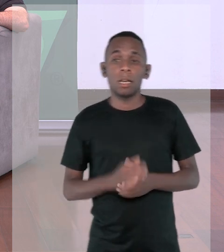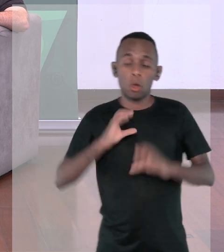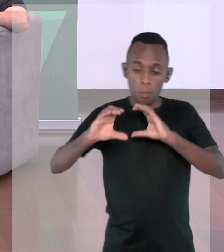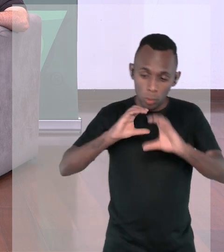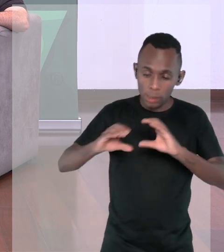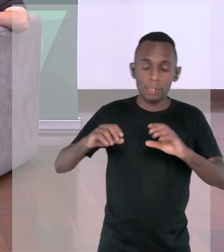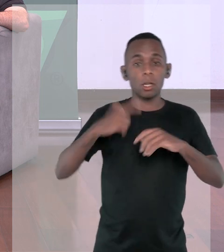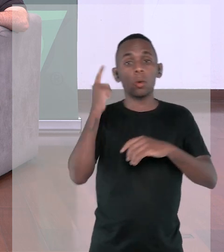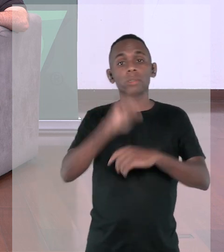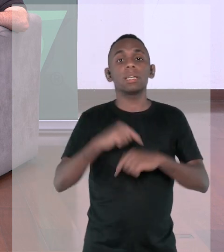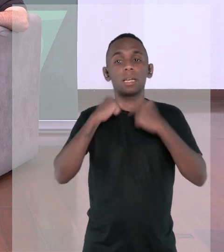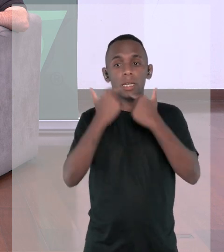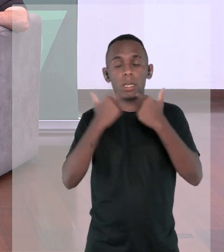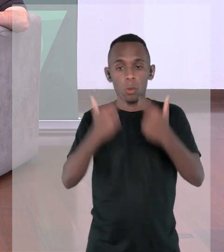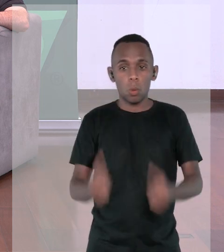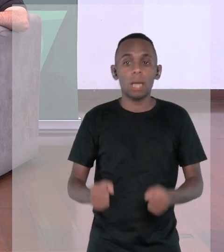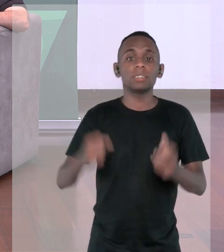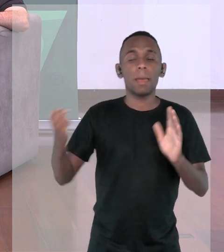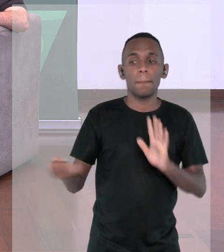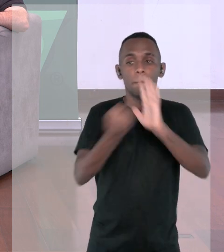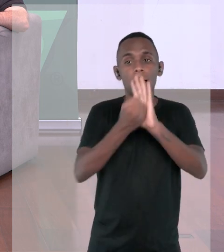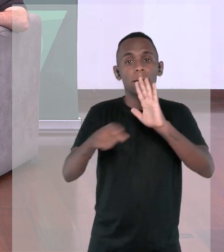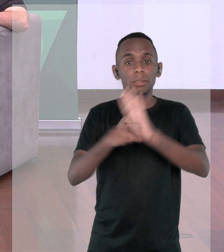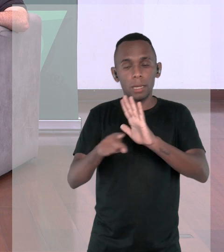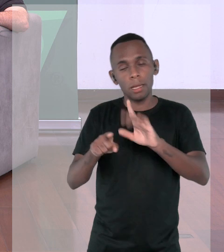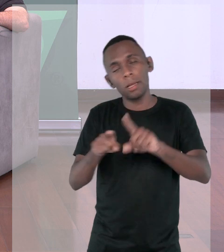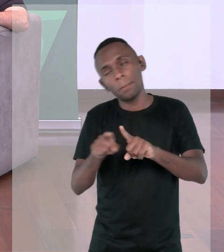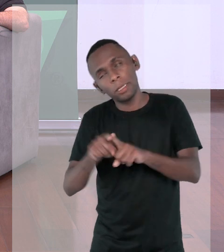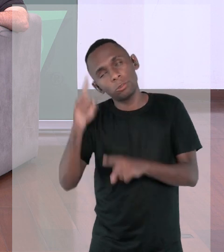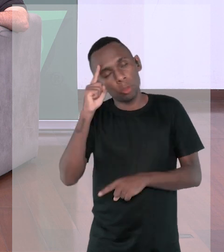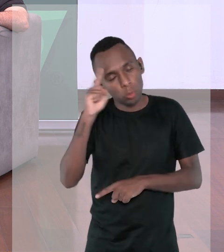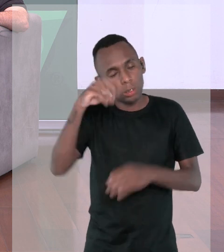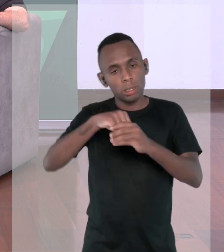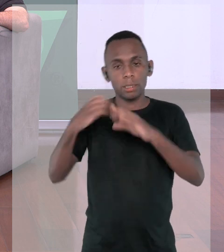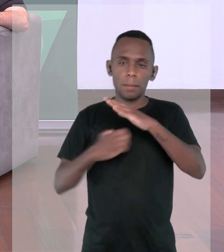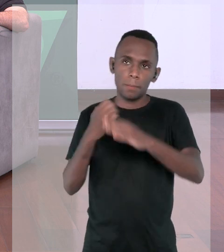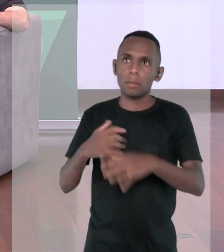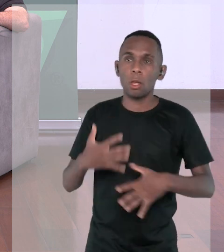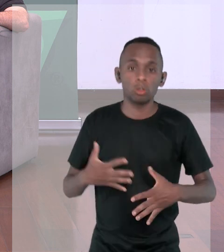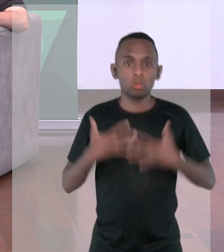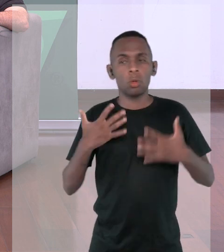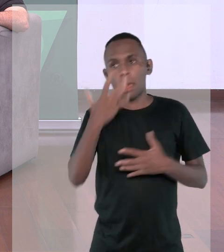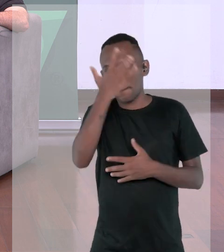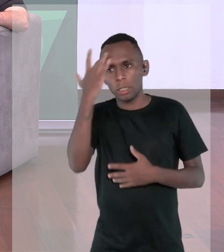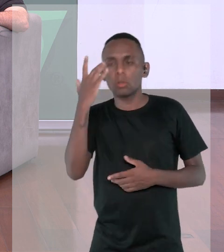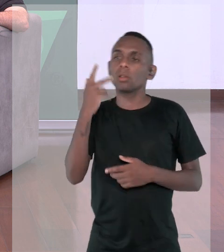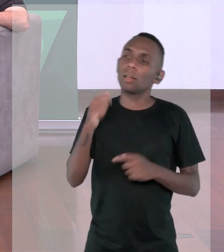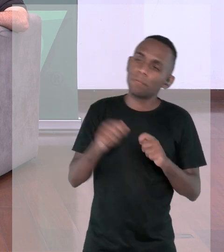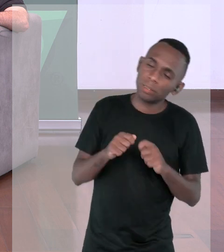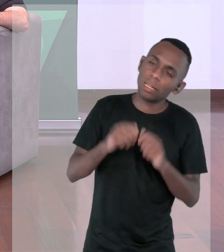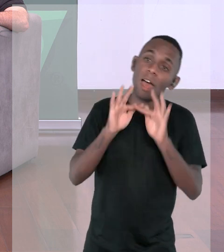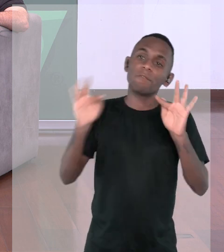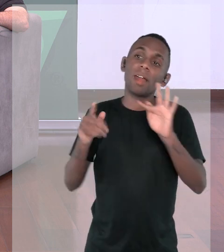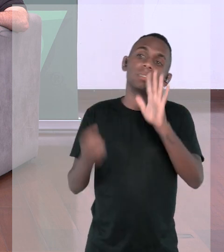trazer linguagem, símbolos e rituais para as organizações. Na hora que você assusta, as pessoas estão repetindo aquela